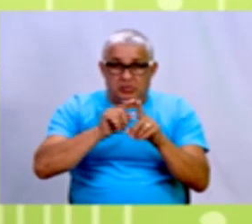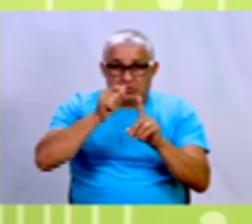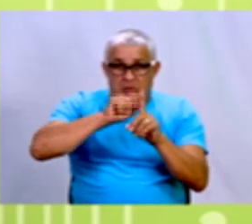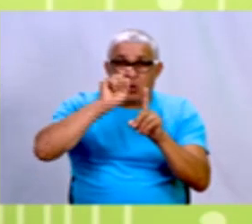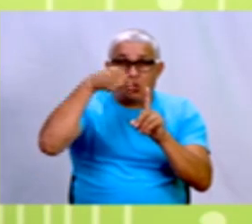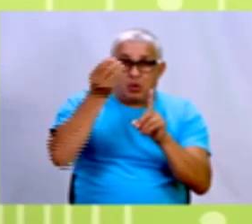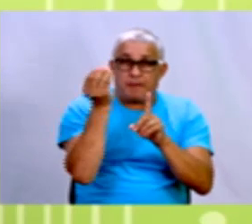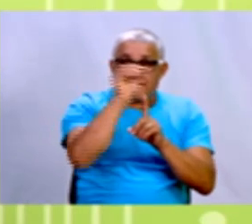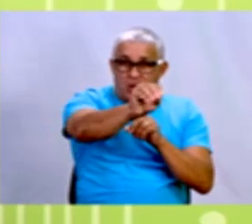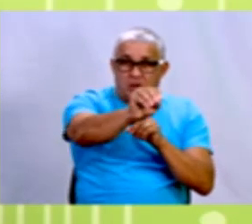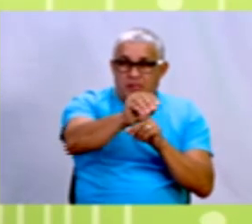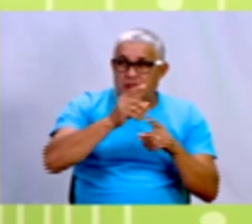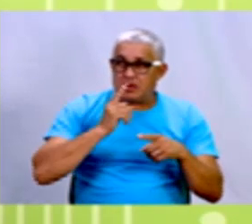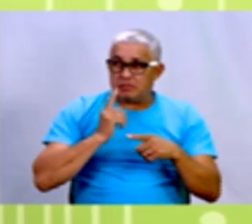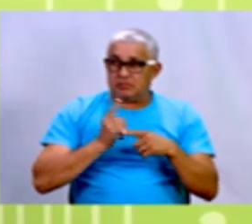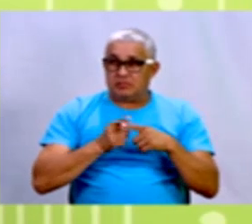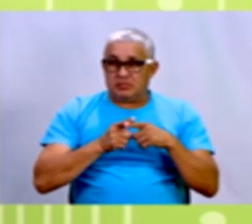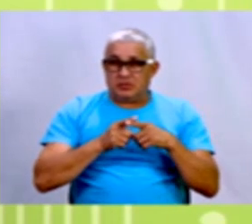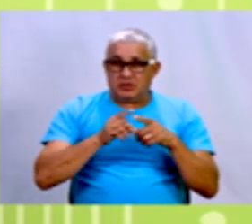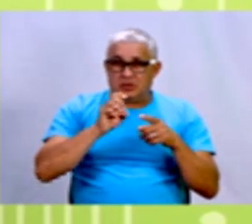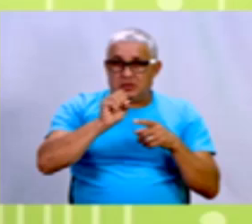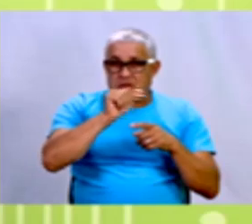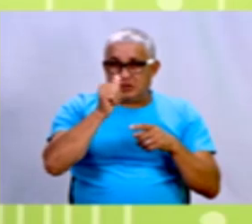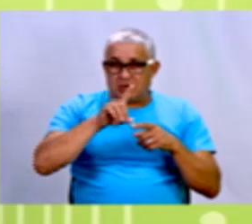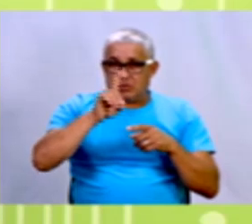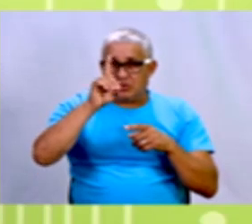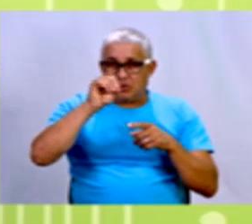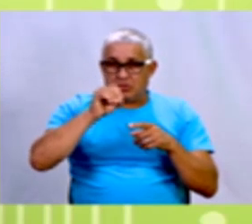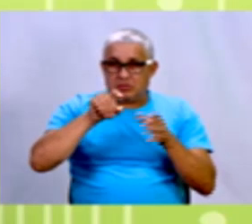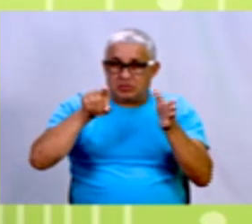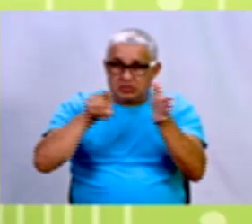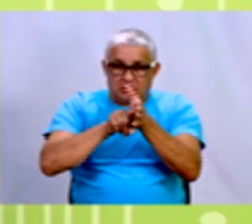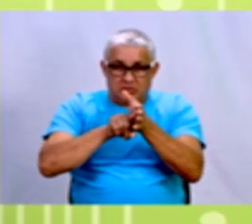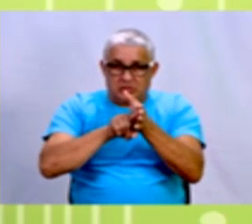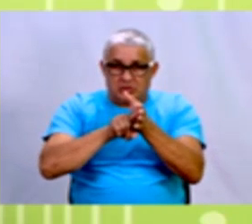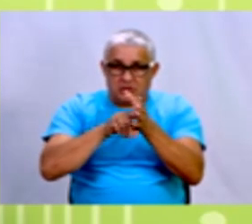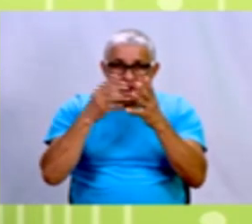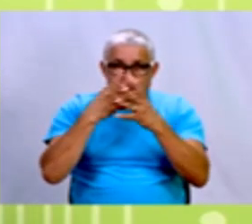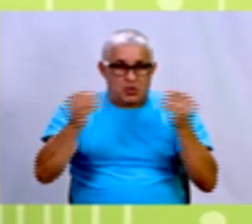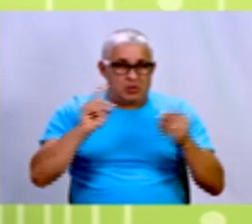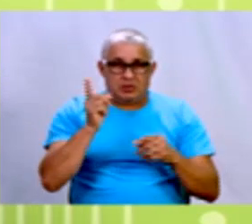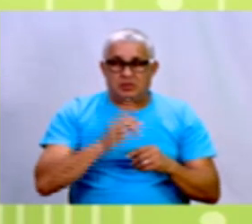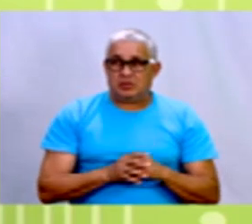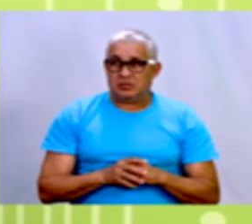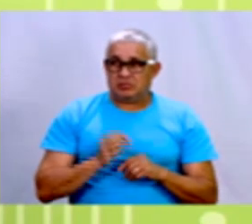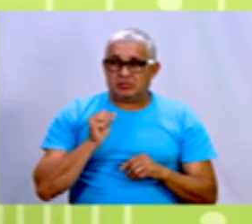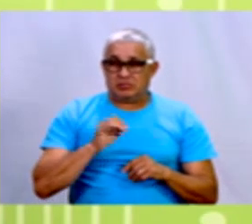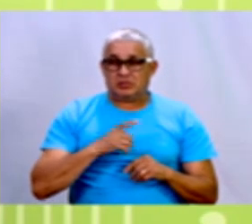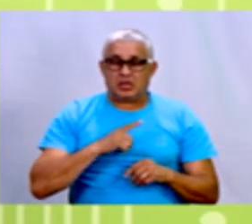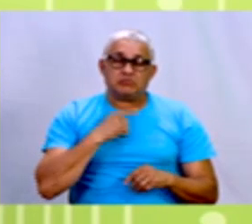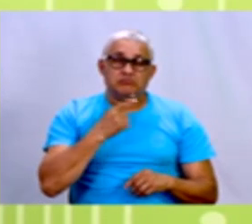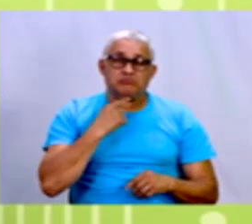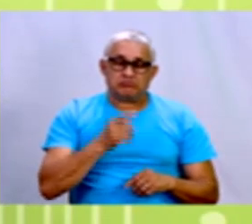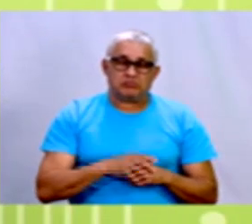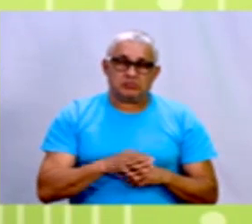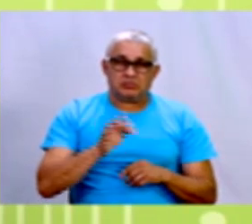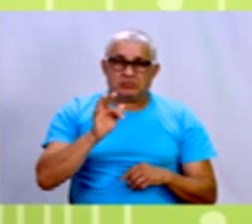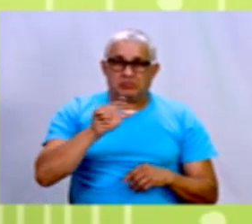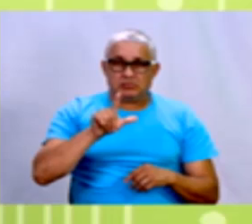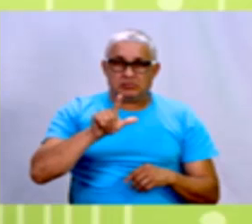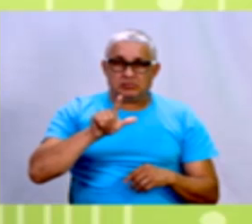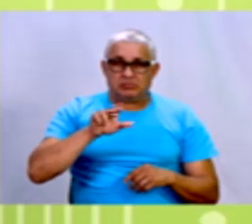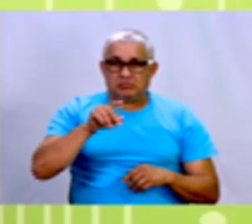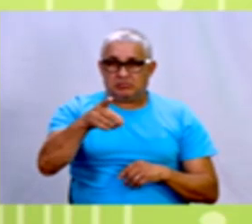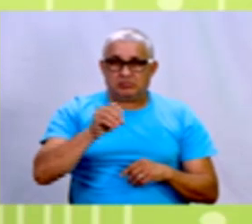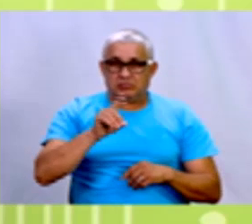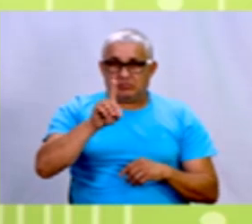né? Porque a gente não some com saldo negativo, tá? Então, assim, se vocês tiverem mais alguma dúvida sobre fluxo de caixa, falem aqui com